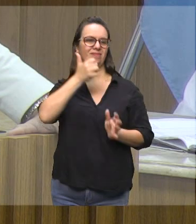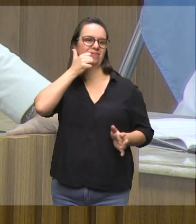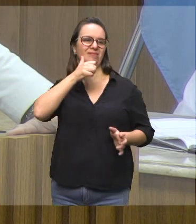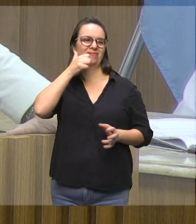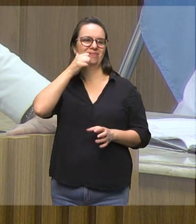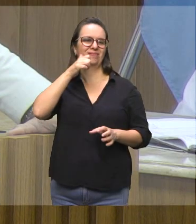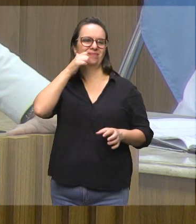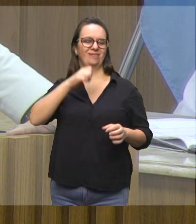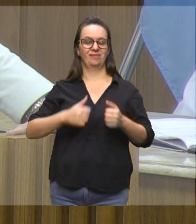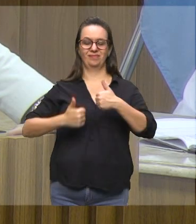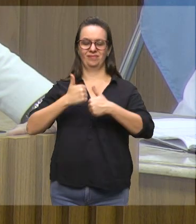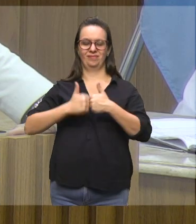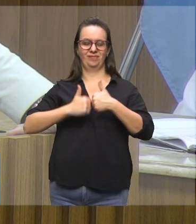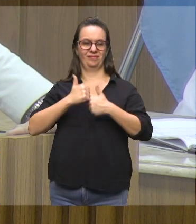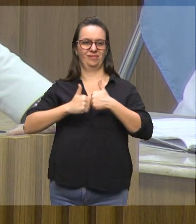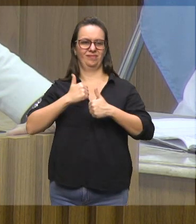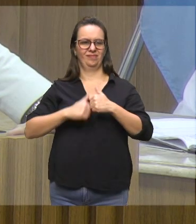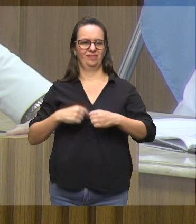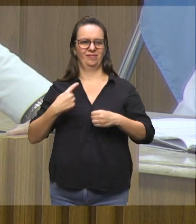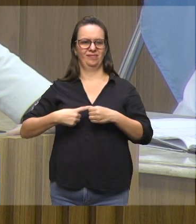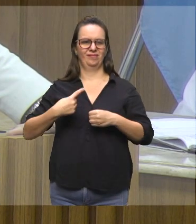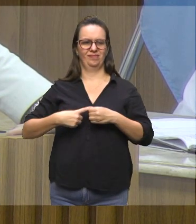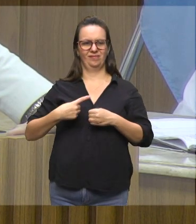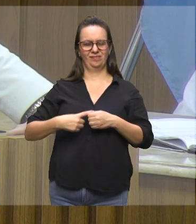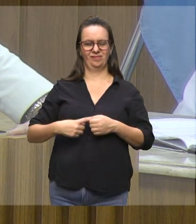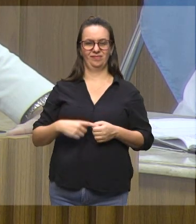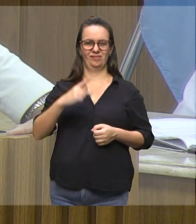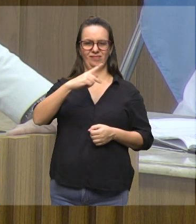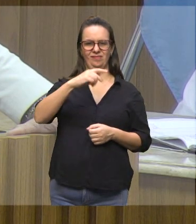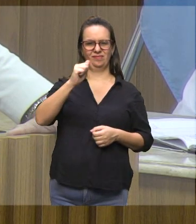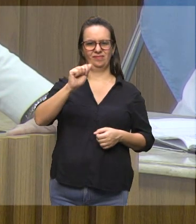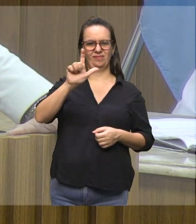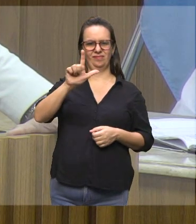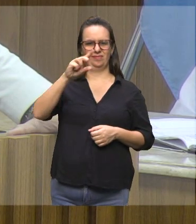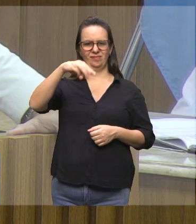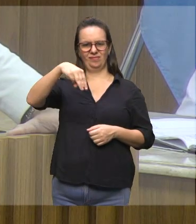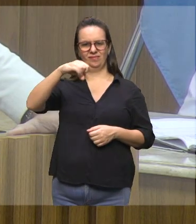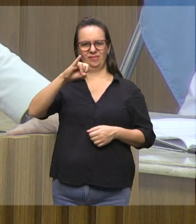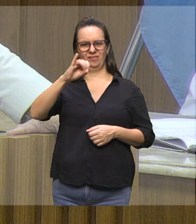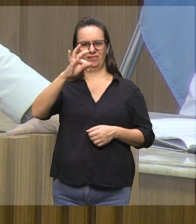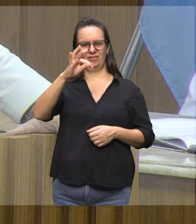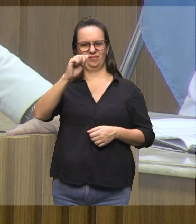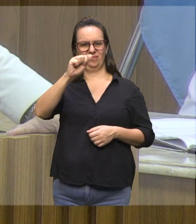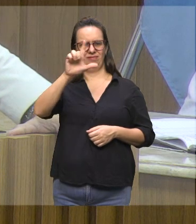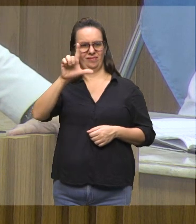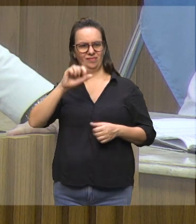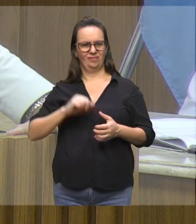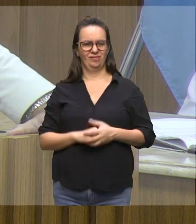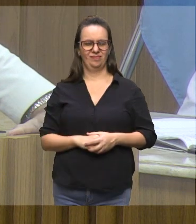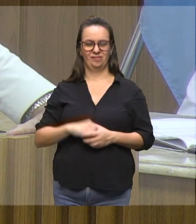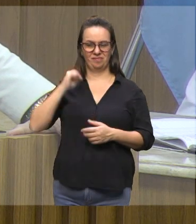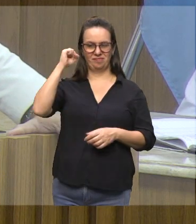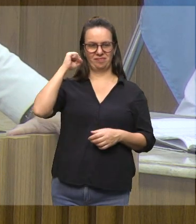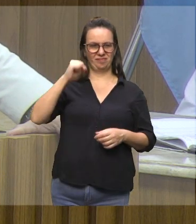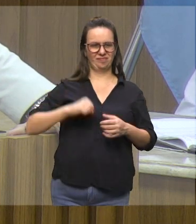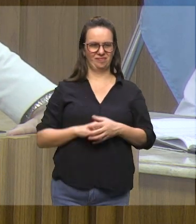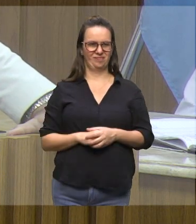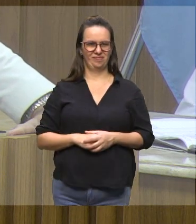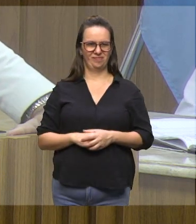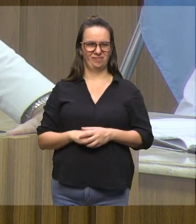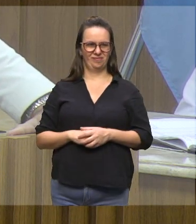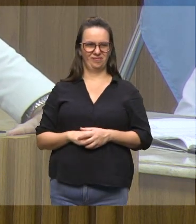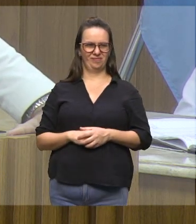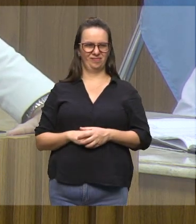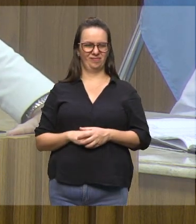lá em Palmital. Foram campeãs da fase regional e, da mesma forma, a equipe